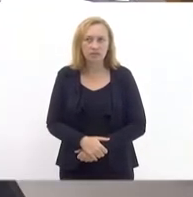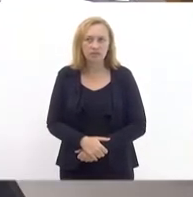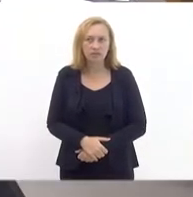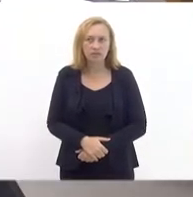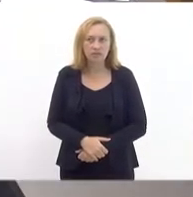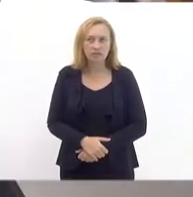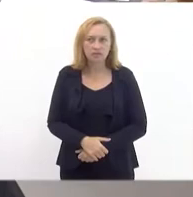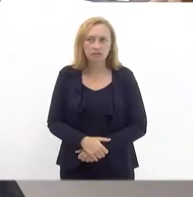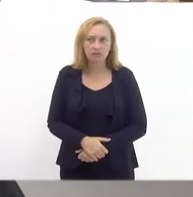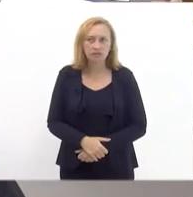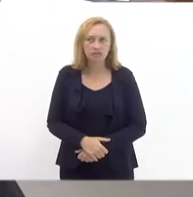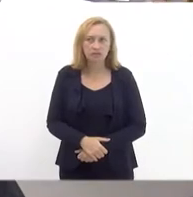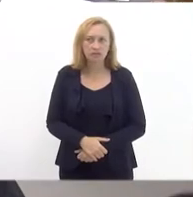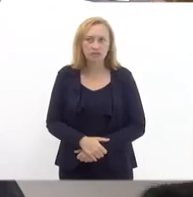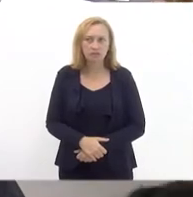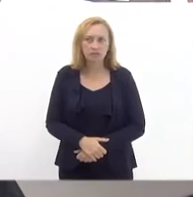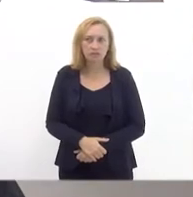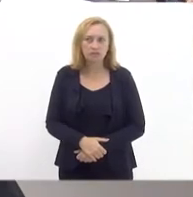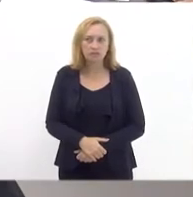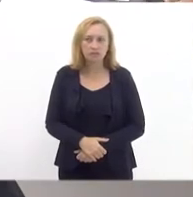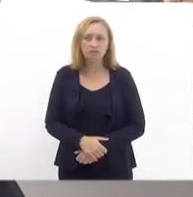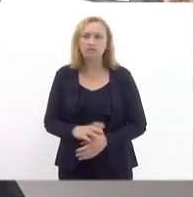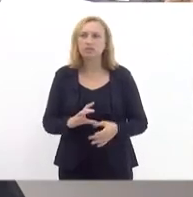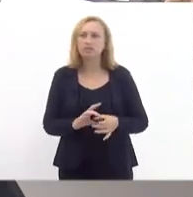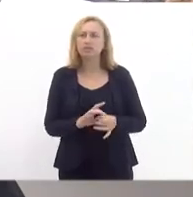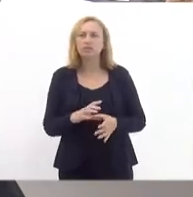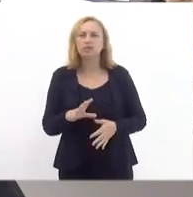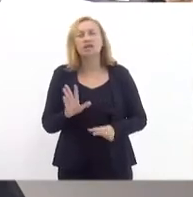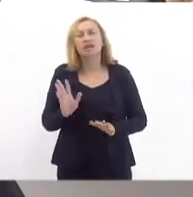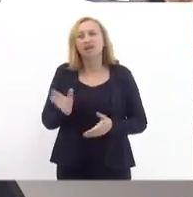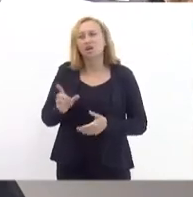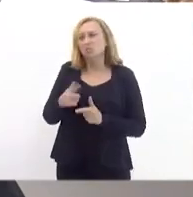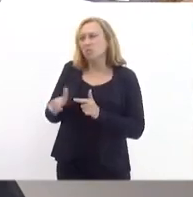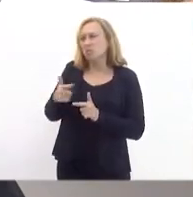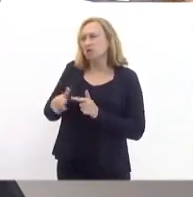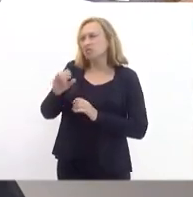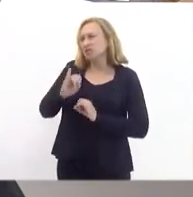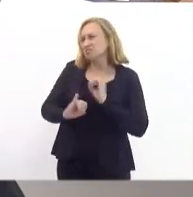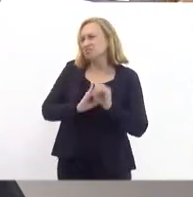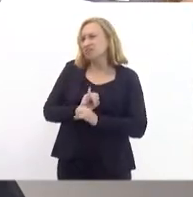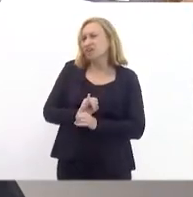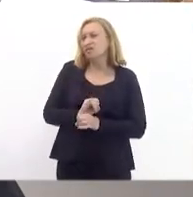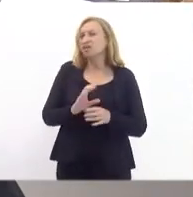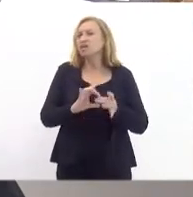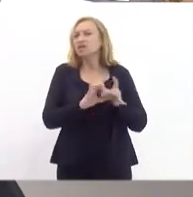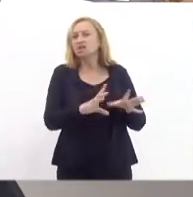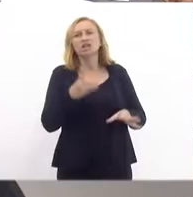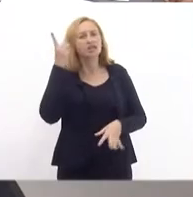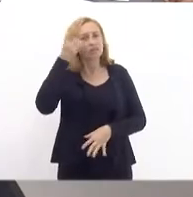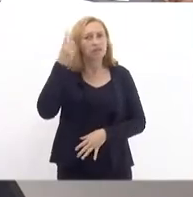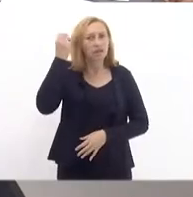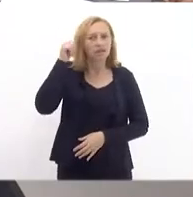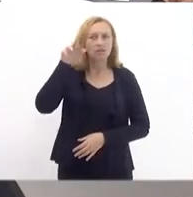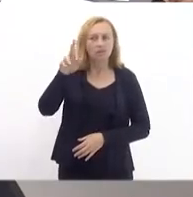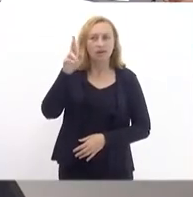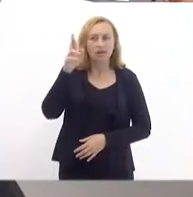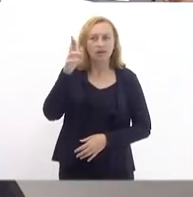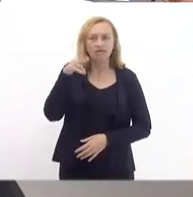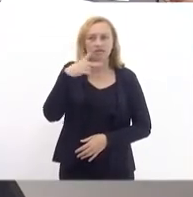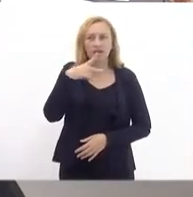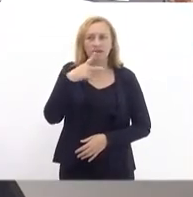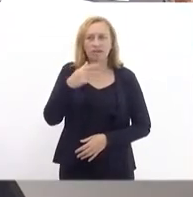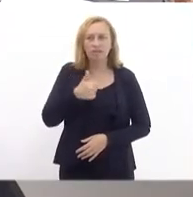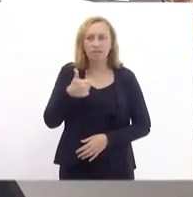Obrigado, Marta. Vou passar, Rejane, já que tem um problema de comunicação, vou passar para o deputado Eleomar até você se posicionar